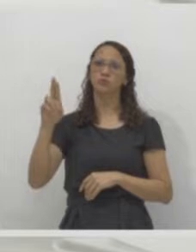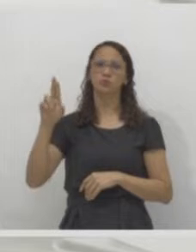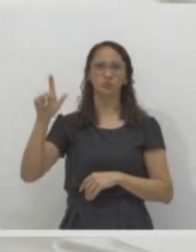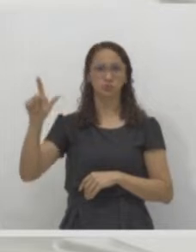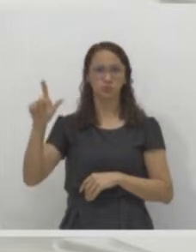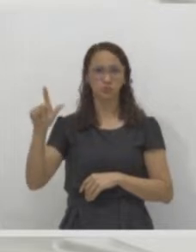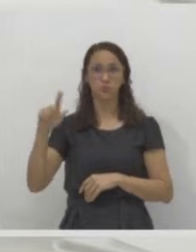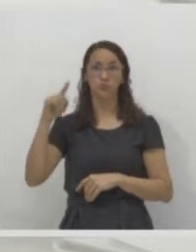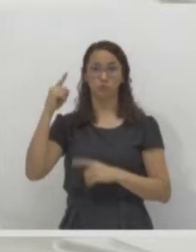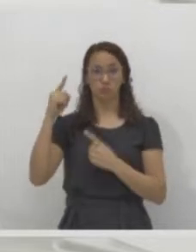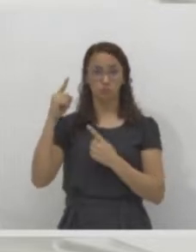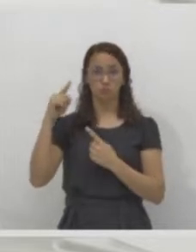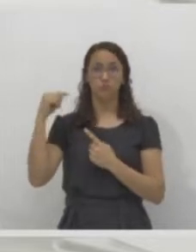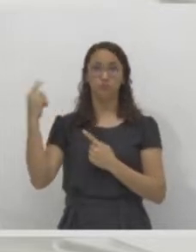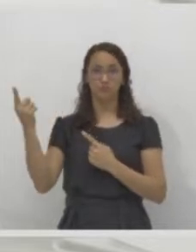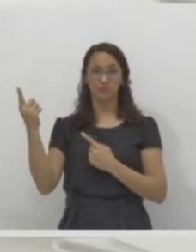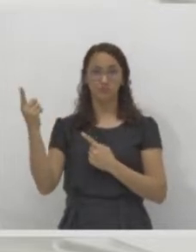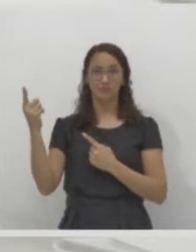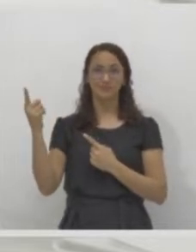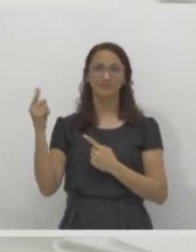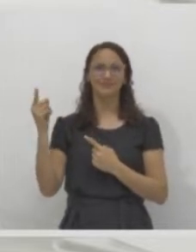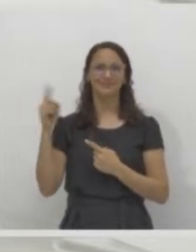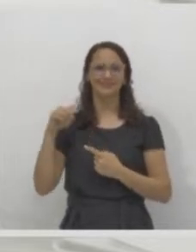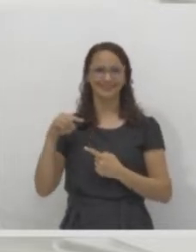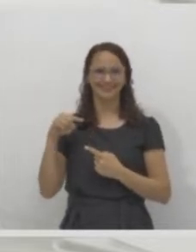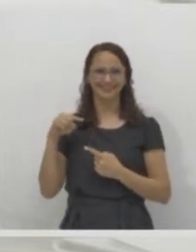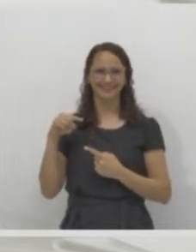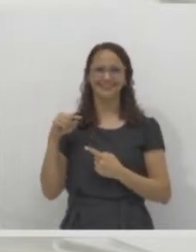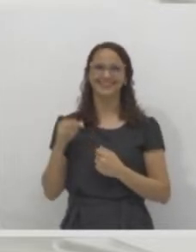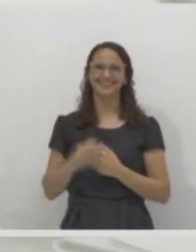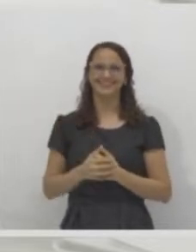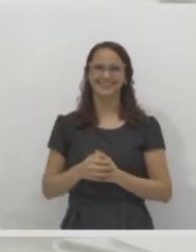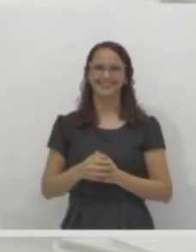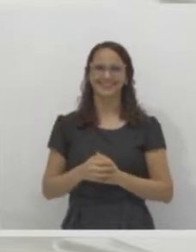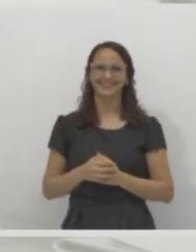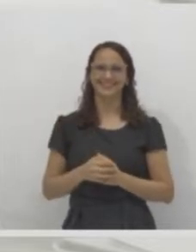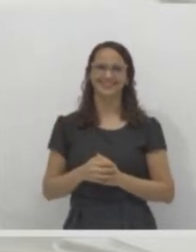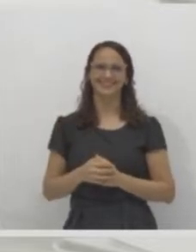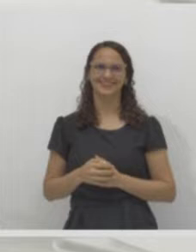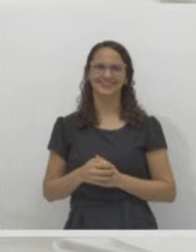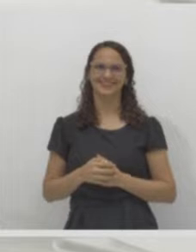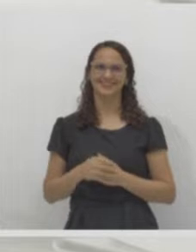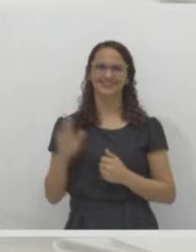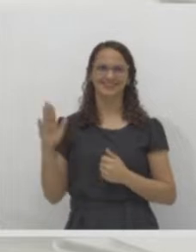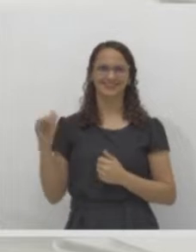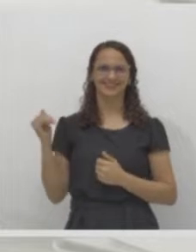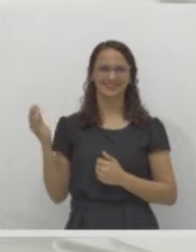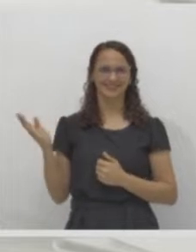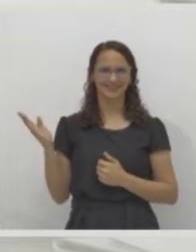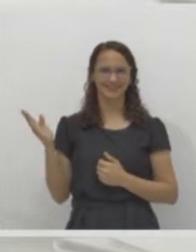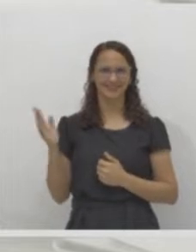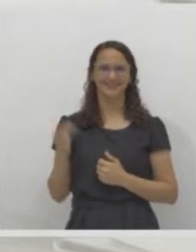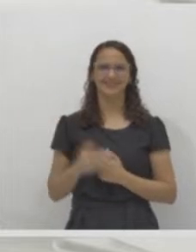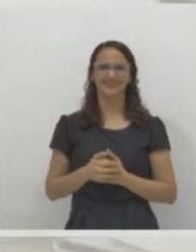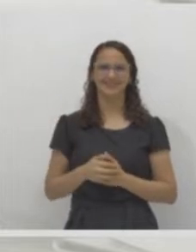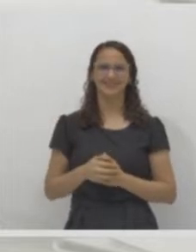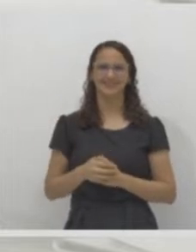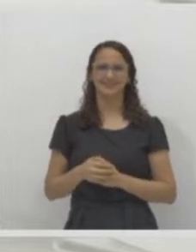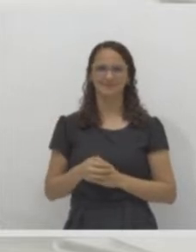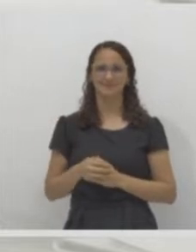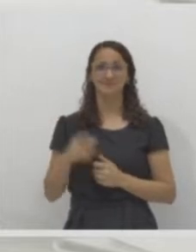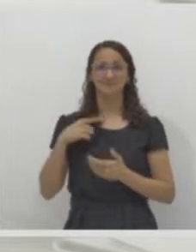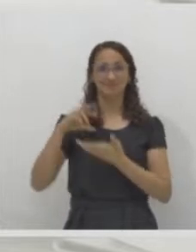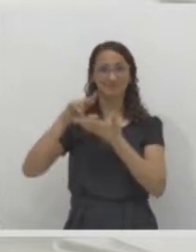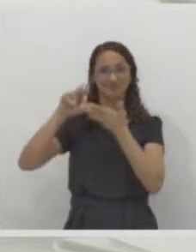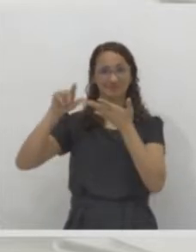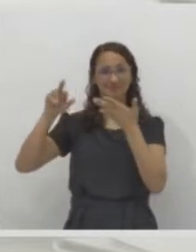Emily Gabriela. Abaixo o Marcelo Edson. E ao lado, o Maurício Emanuel.